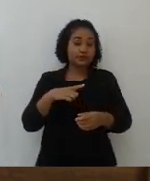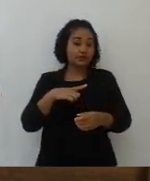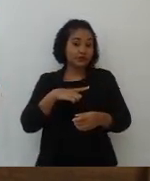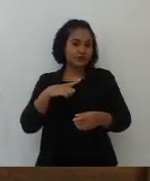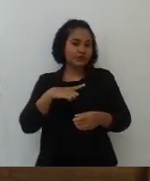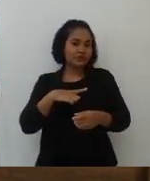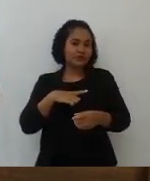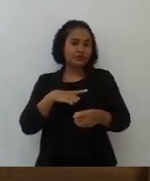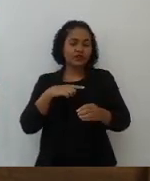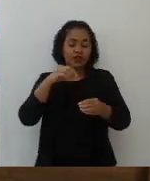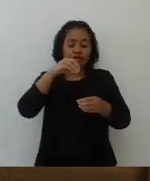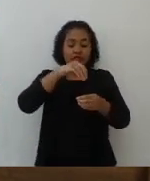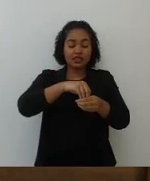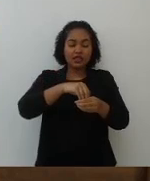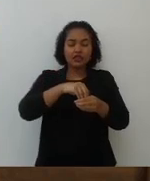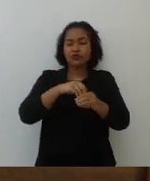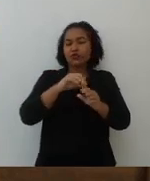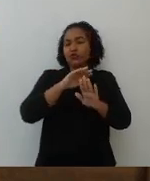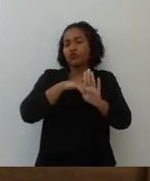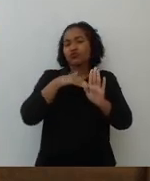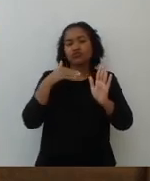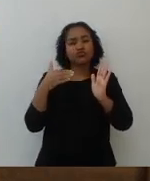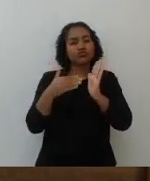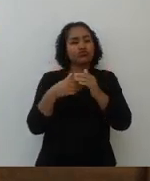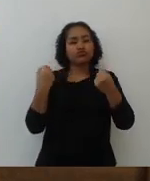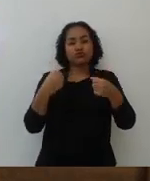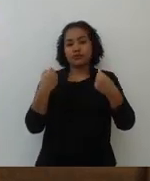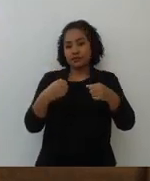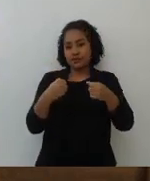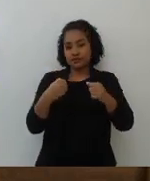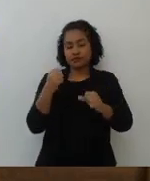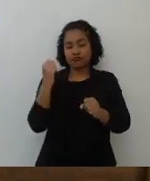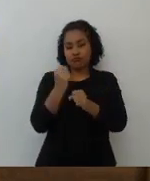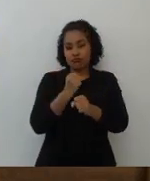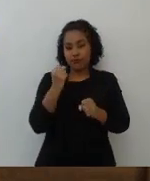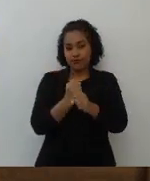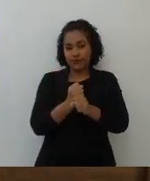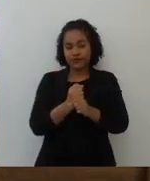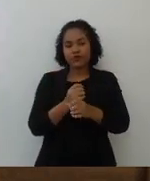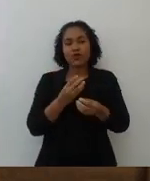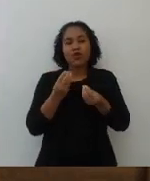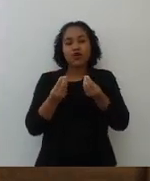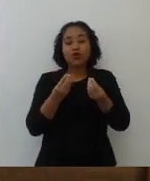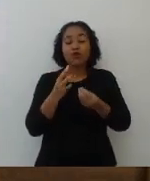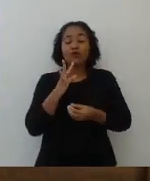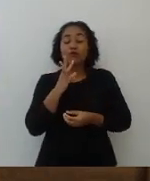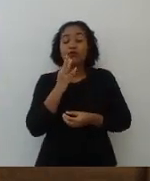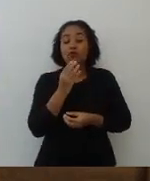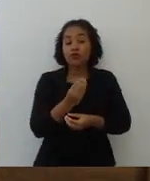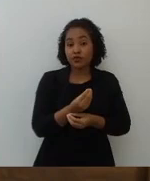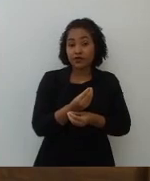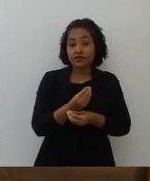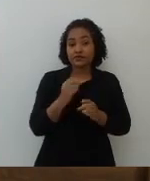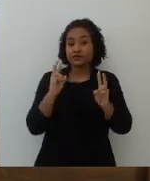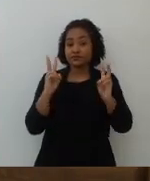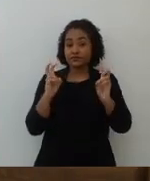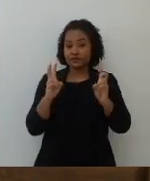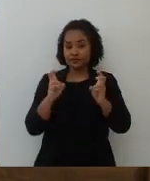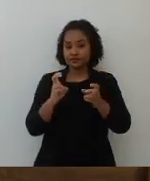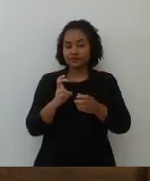ter todos os equipamentos da fábrica. A gente vai conhecer esses equipamentos, tá? Vamos lá. Existem